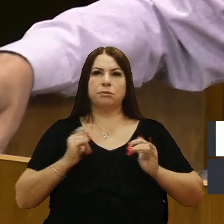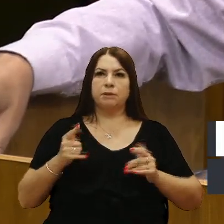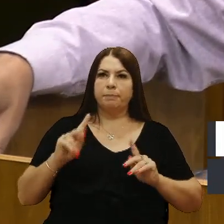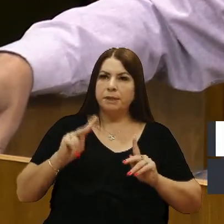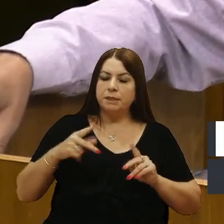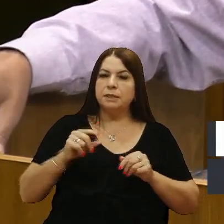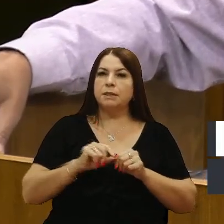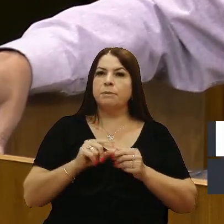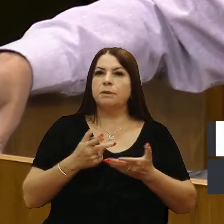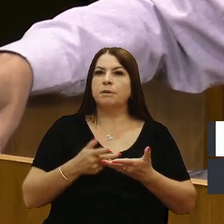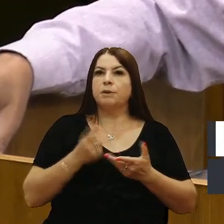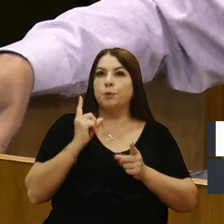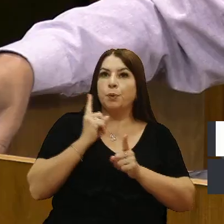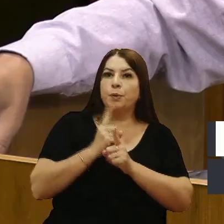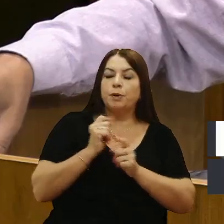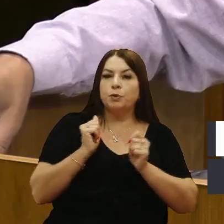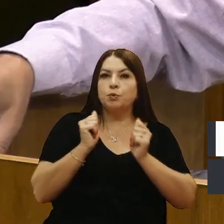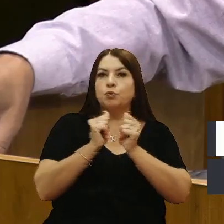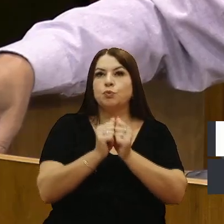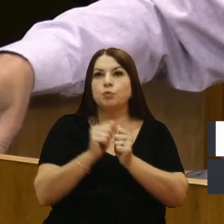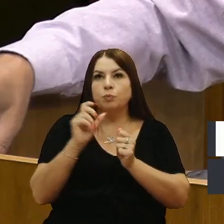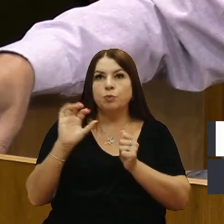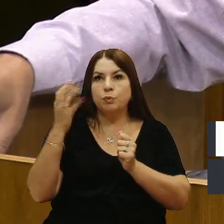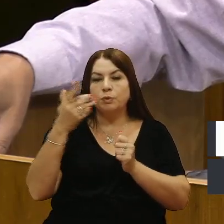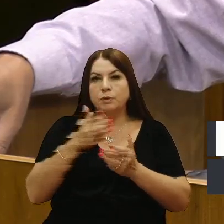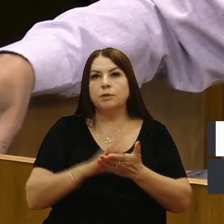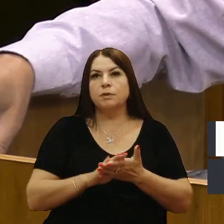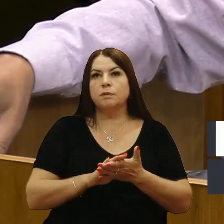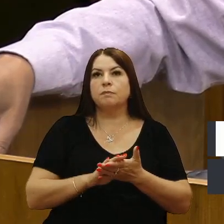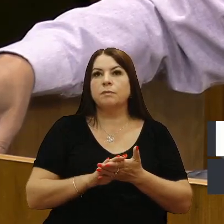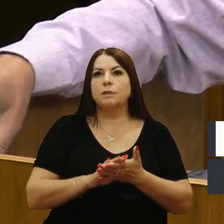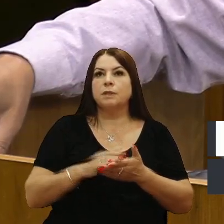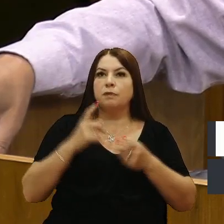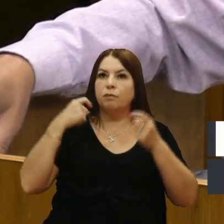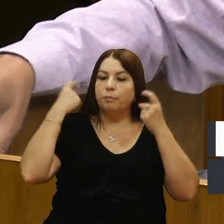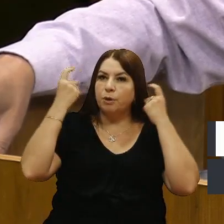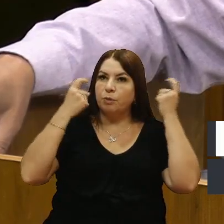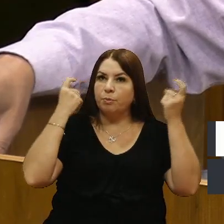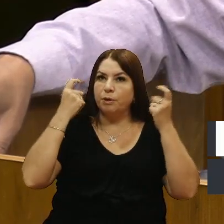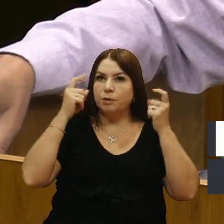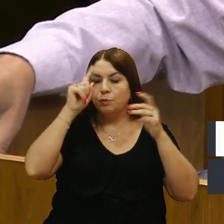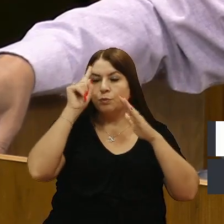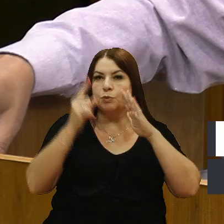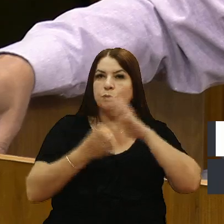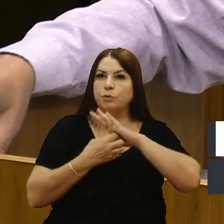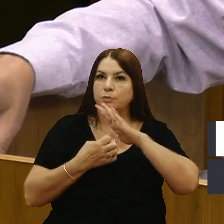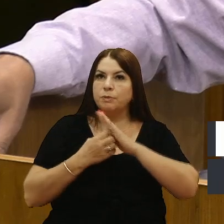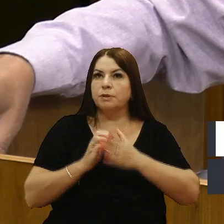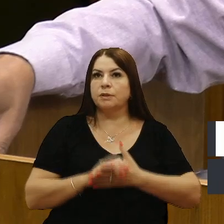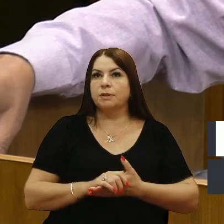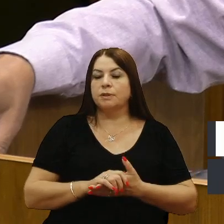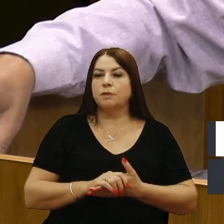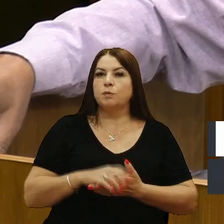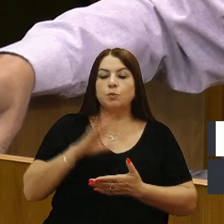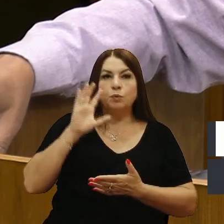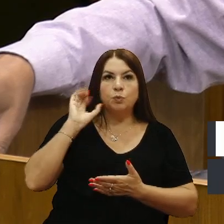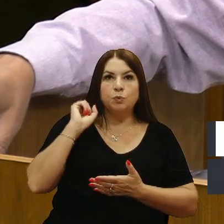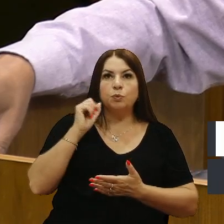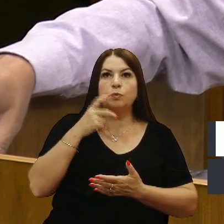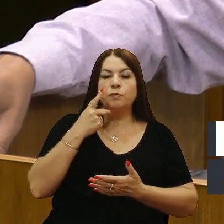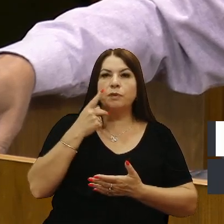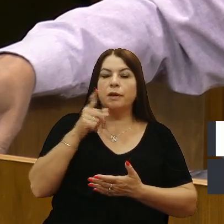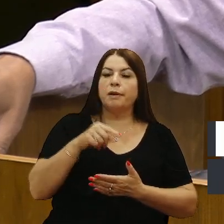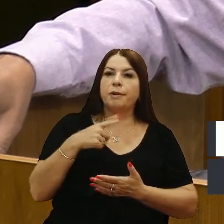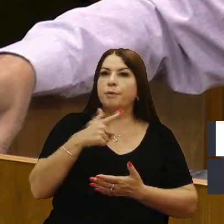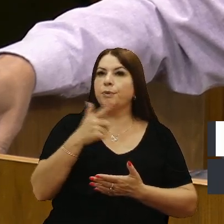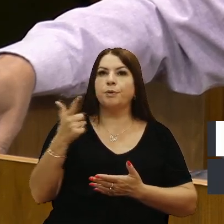precisamos achar junto uma solução para isso, e eu fico muito preocupado com os empresários, tá? Quando eu escuto eles falar assim, a